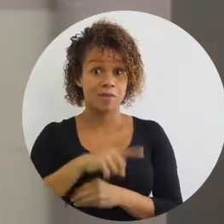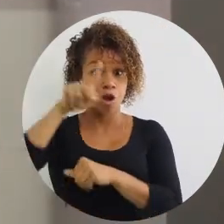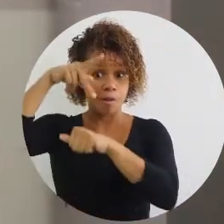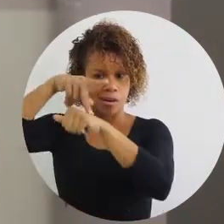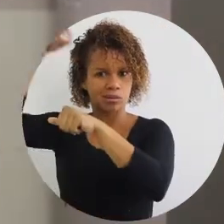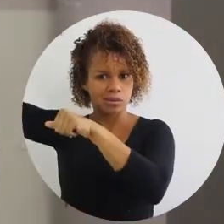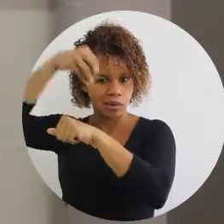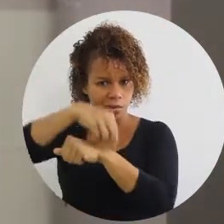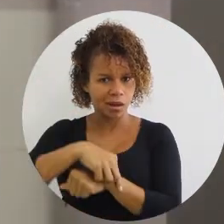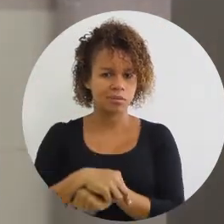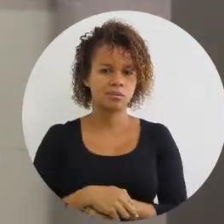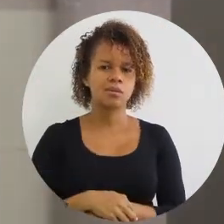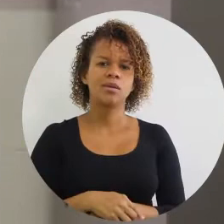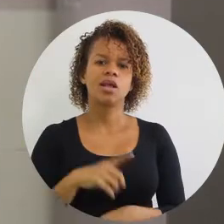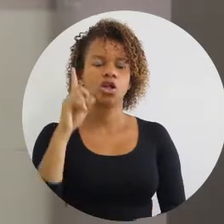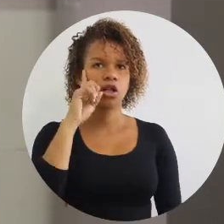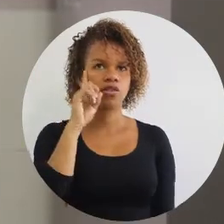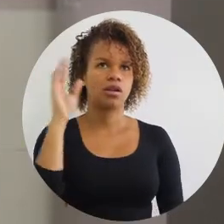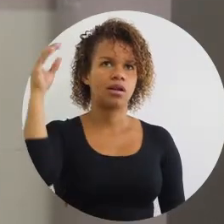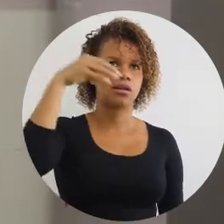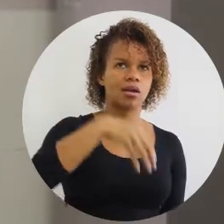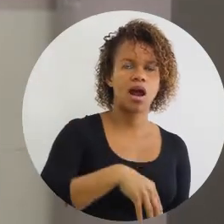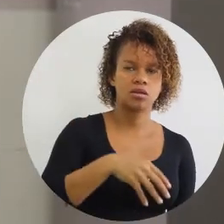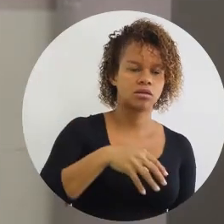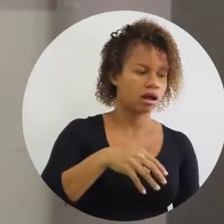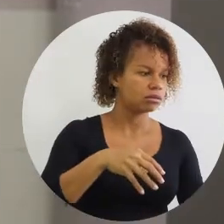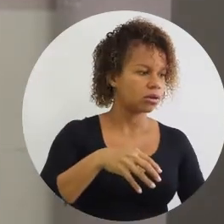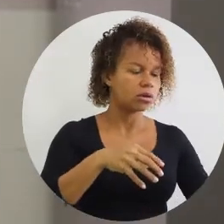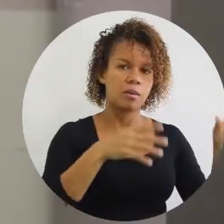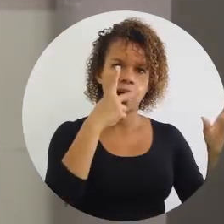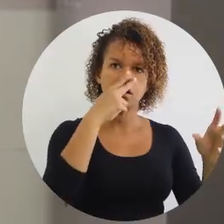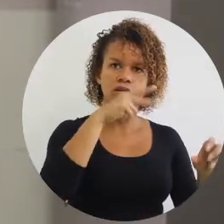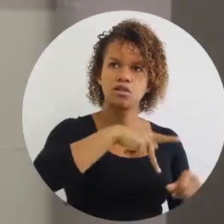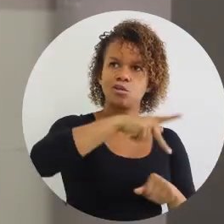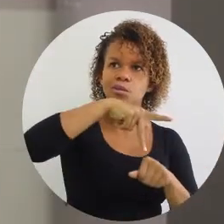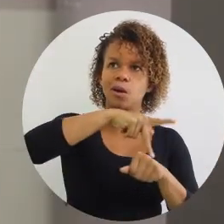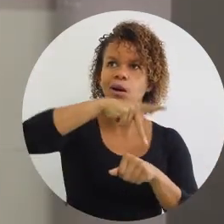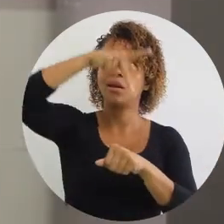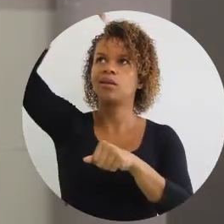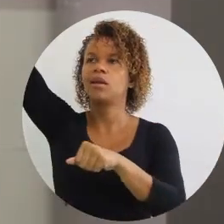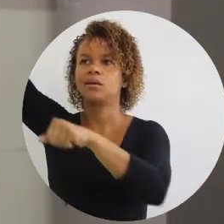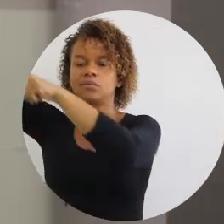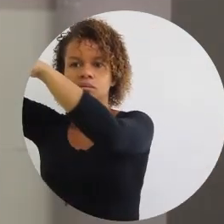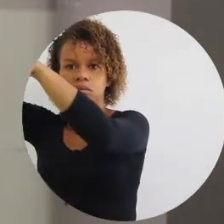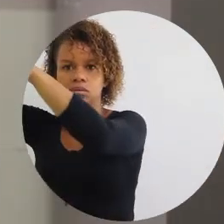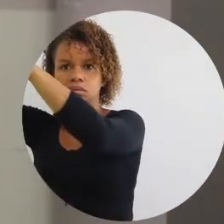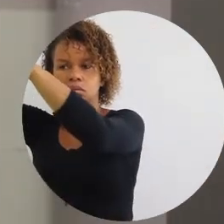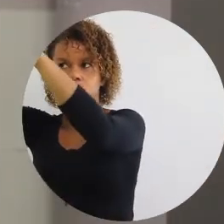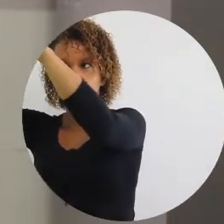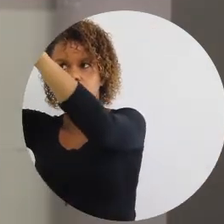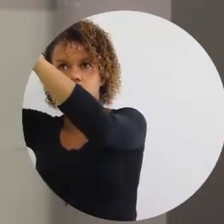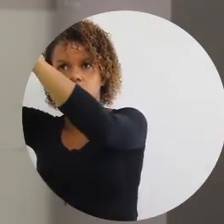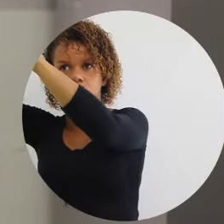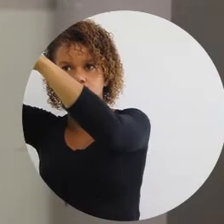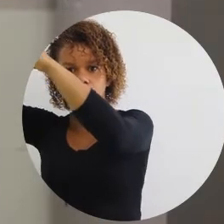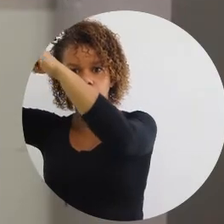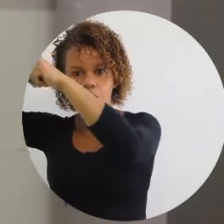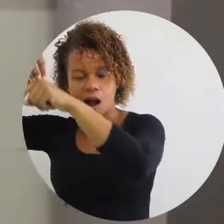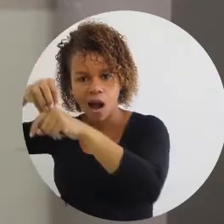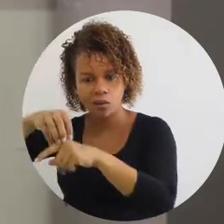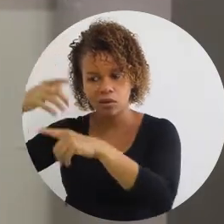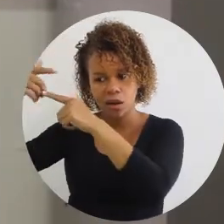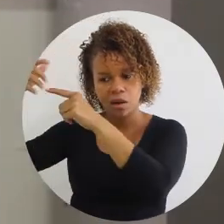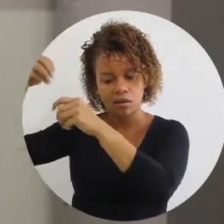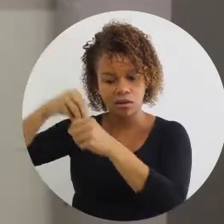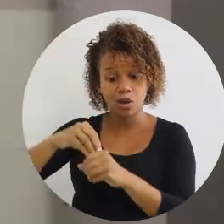exterior. Imagine que, como ele traz, ele está importando. Mas se ele está importando, imagine que se cada país que ele fosse